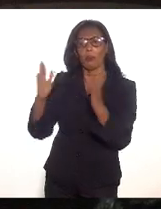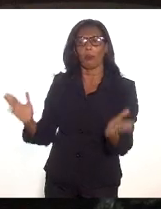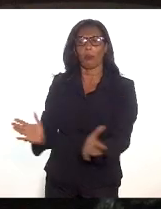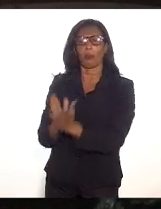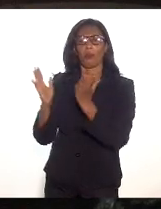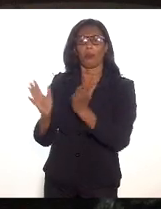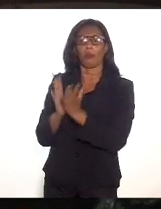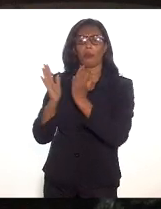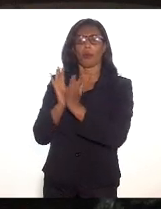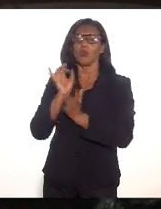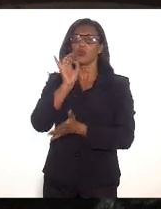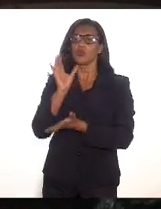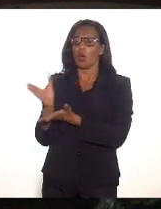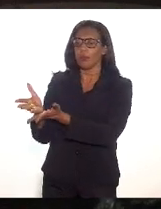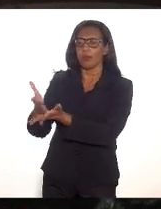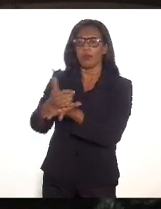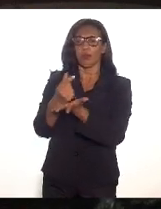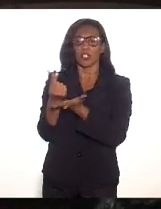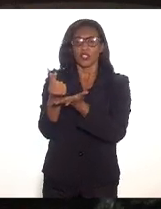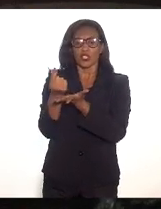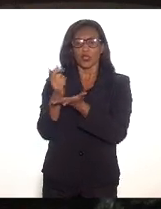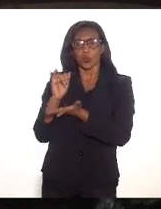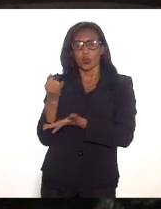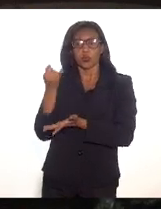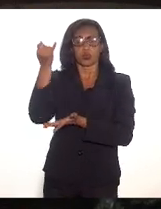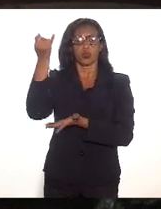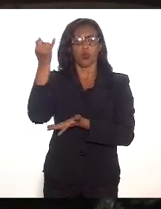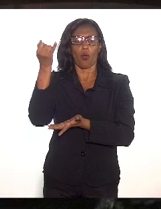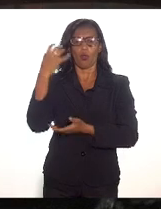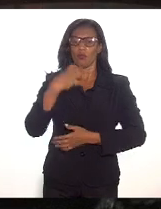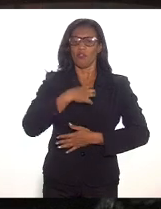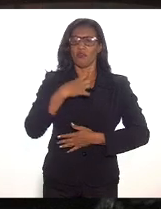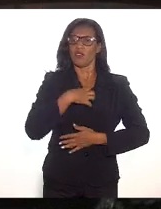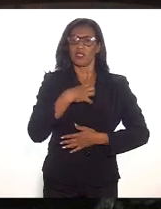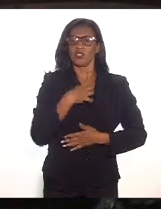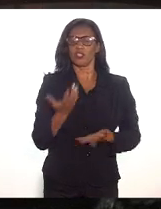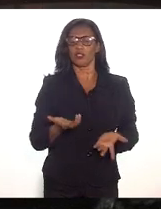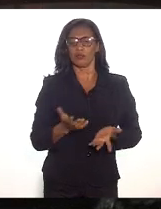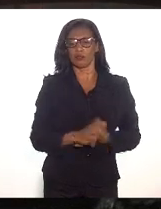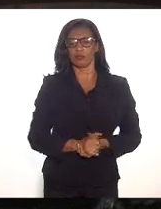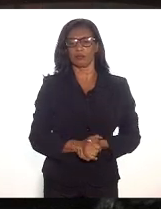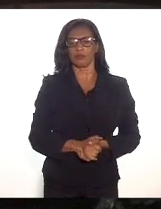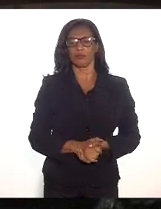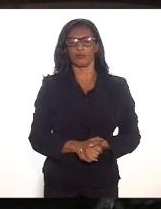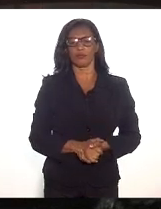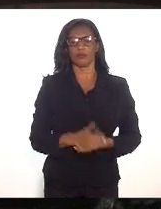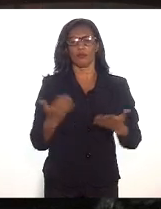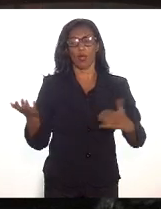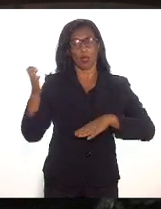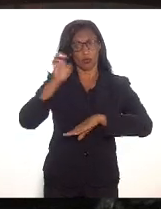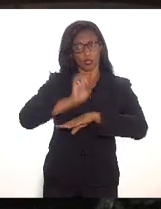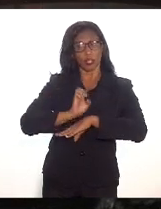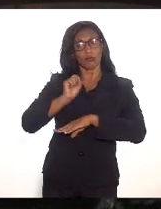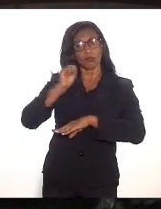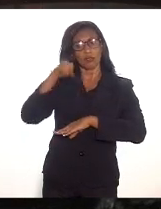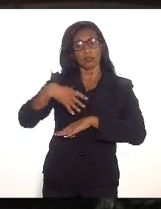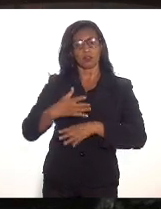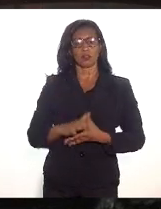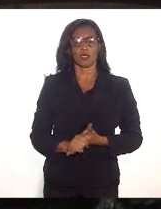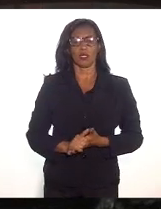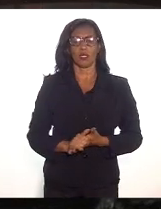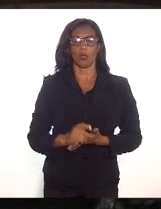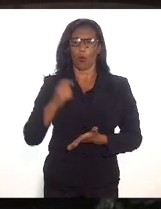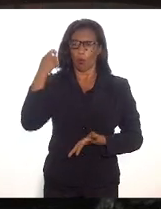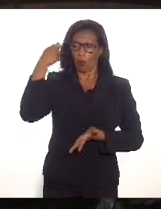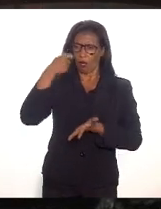tirar dinheiro daquelas pessoas, não há lucro. Não faz sentido que a água chegue lá. Agora, o Estado, sim, como